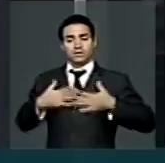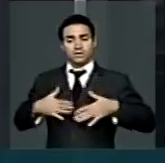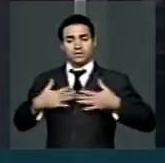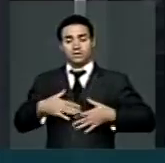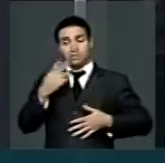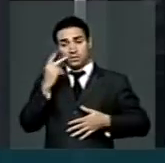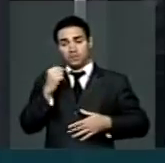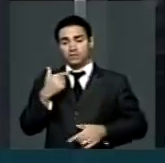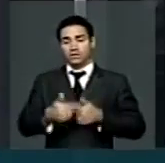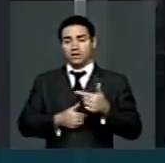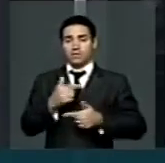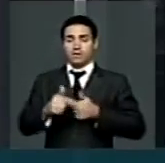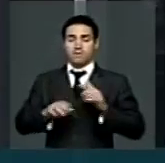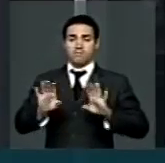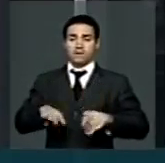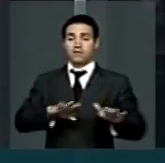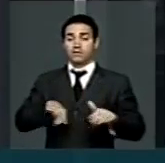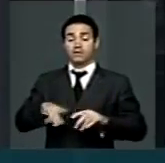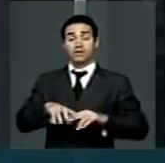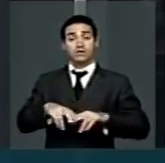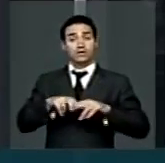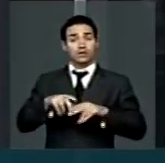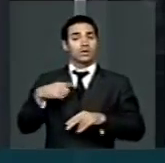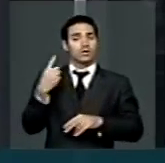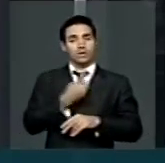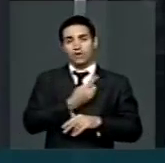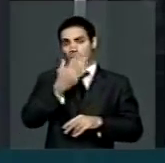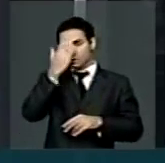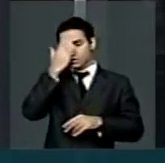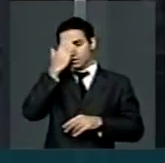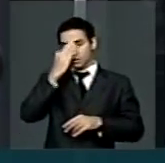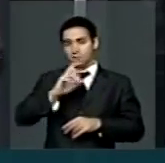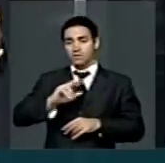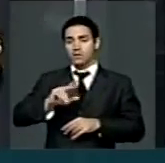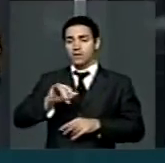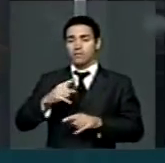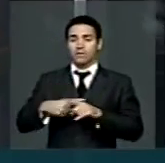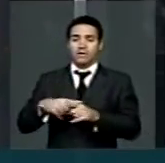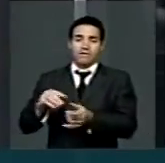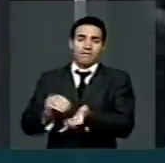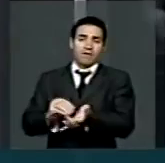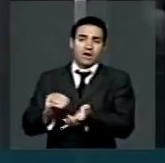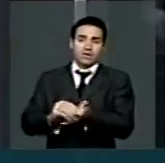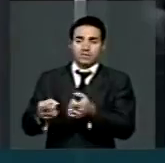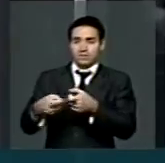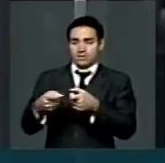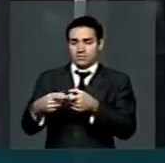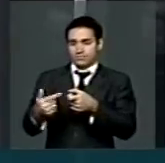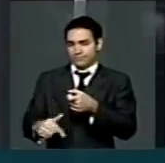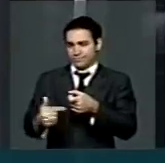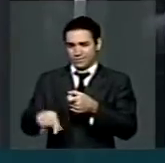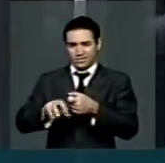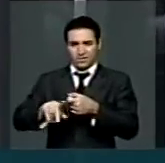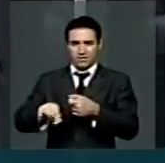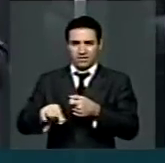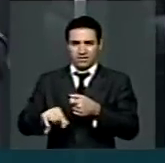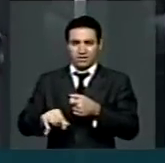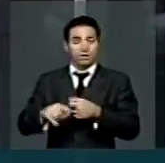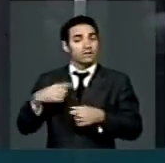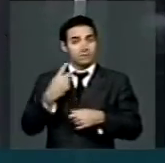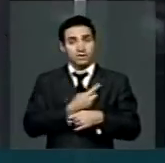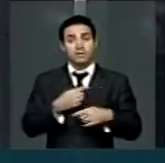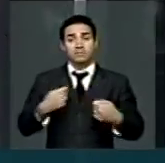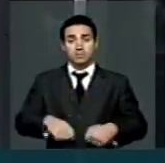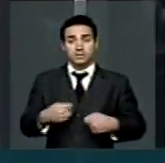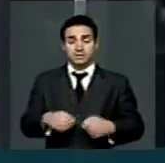fazer os seus trabalhos. Nós sabemos que não é questão de falta de médico, é na contramão, dizer, não, nós precisamos